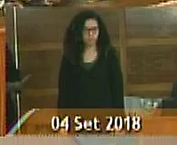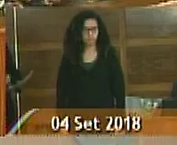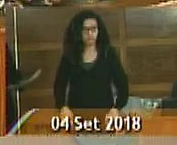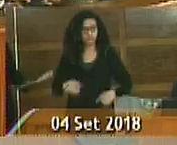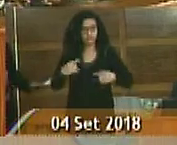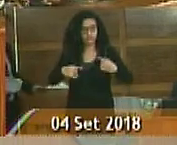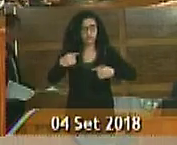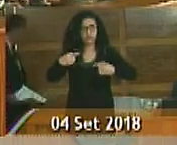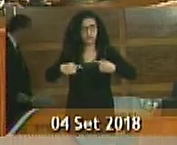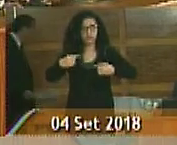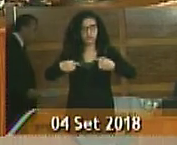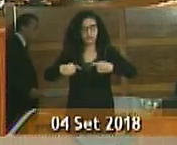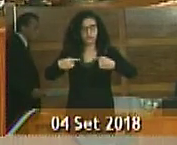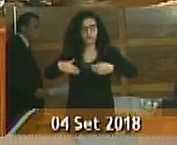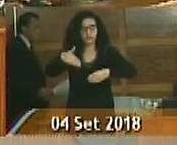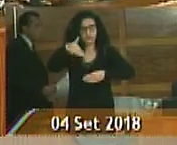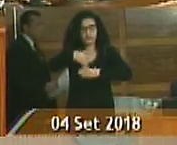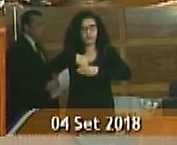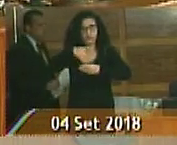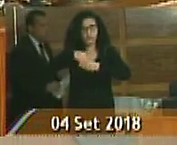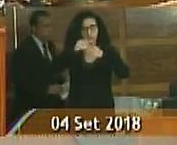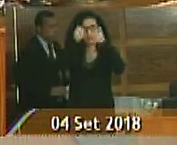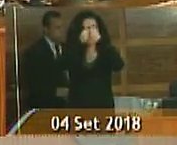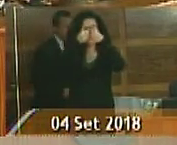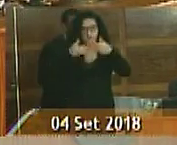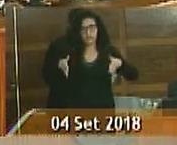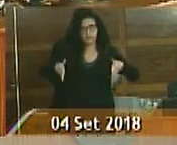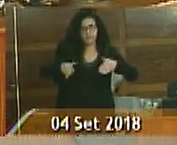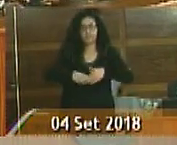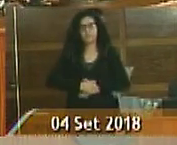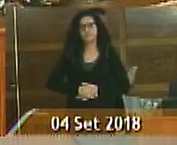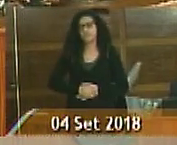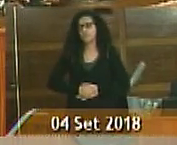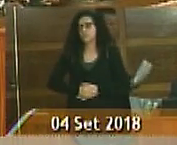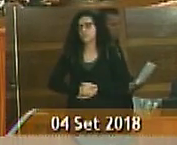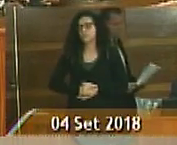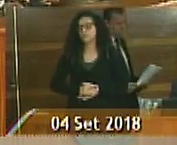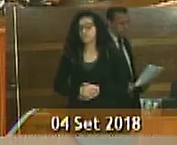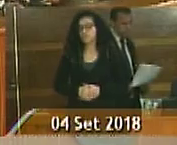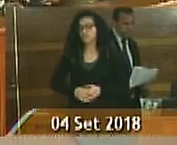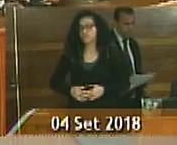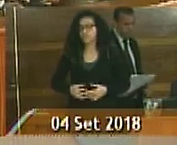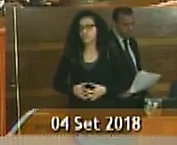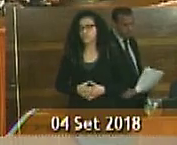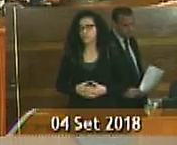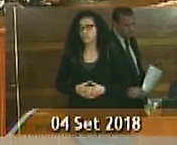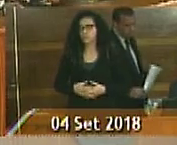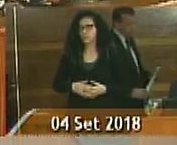Em discussão, não havendo oradores, em votação.